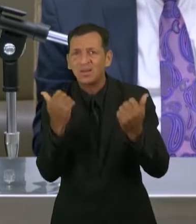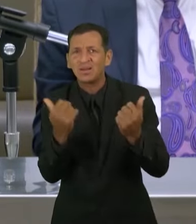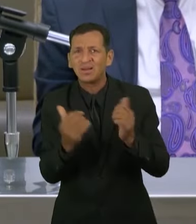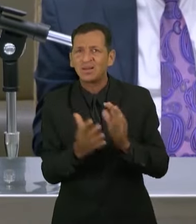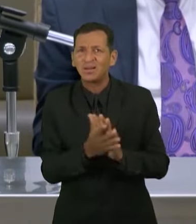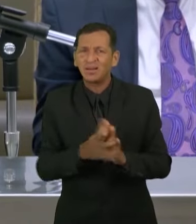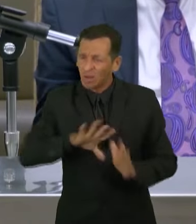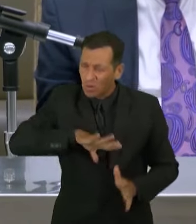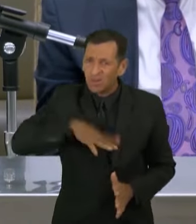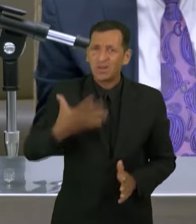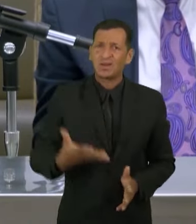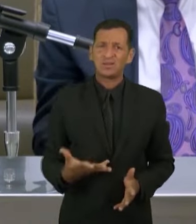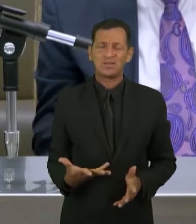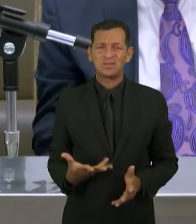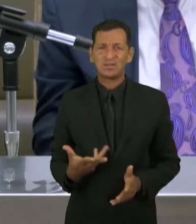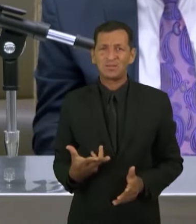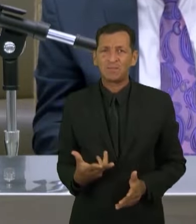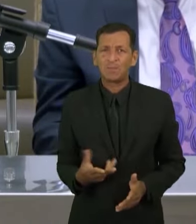É simples,